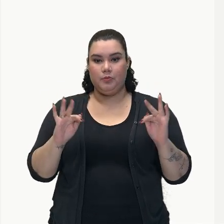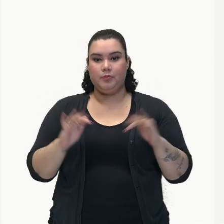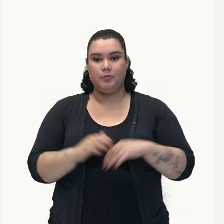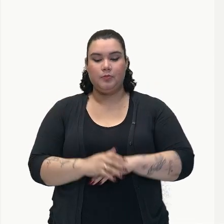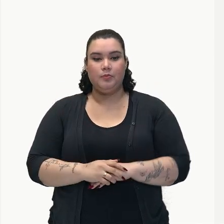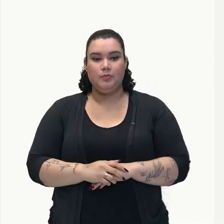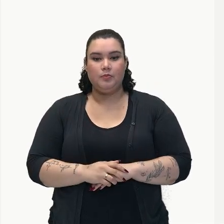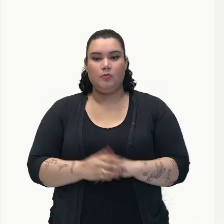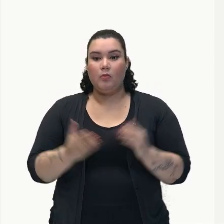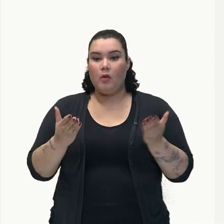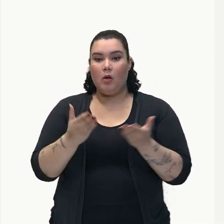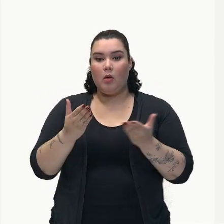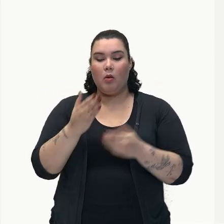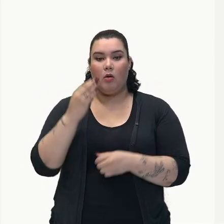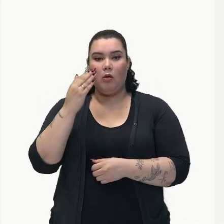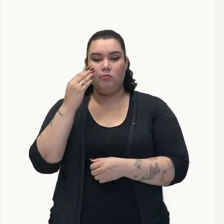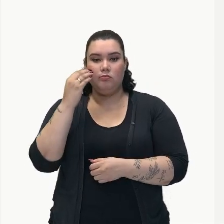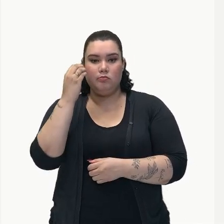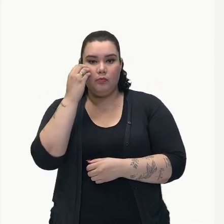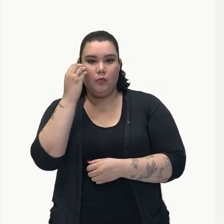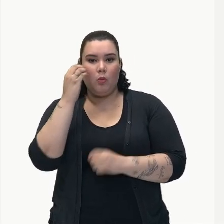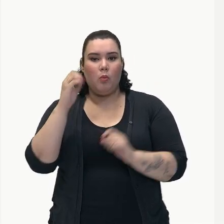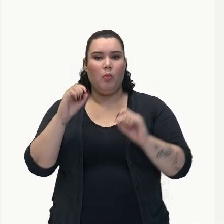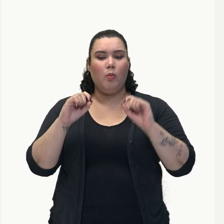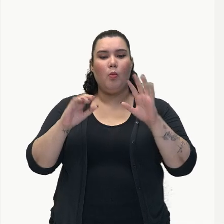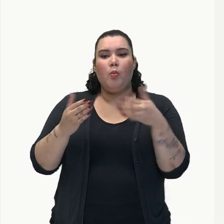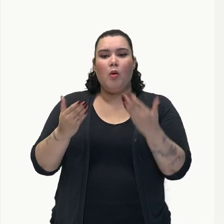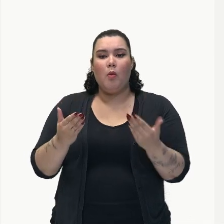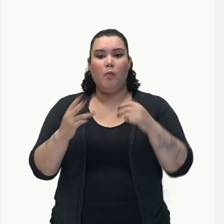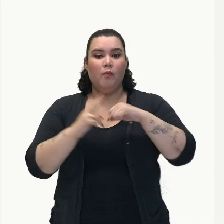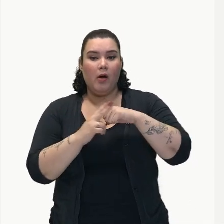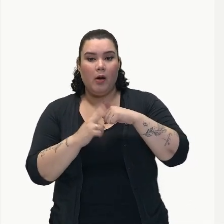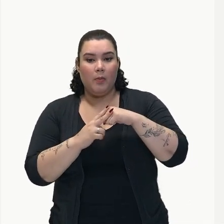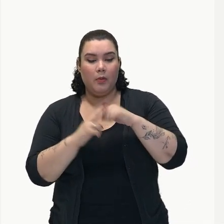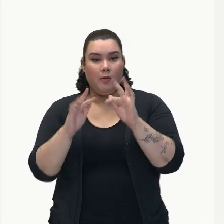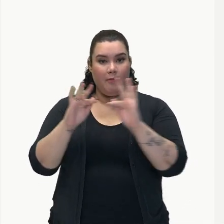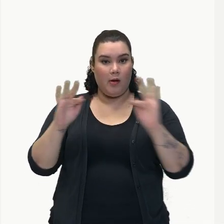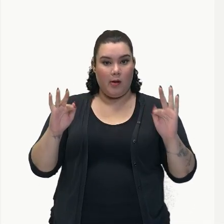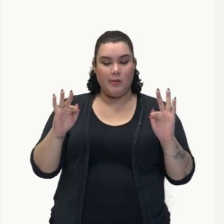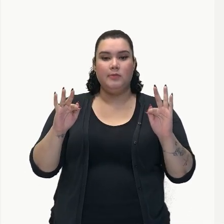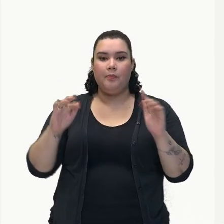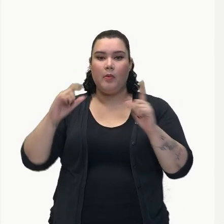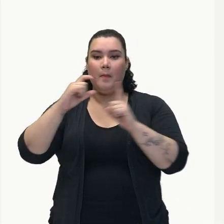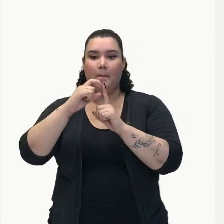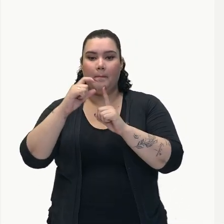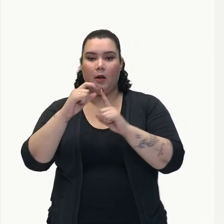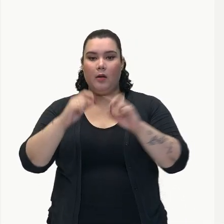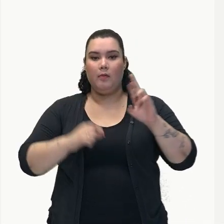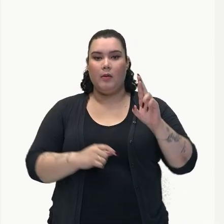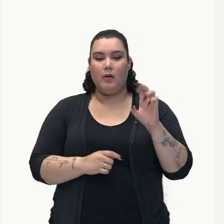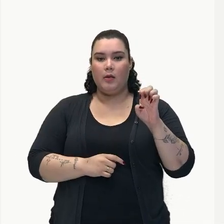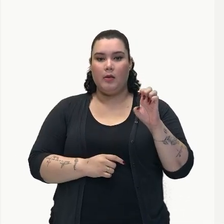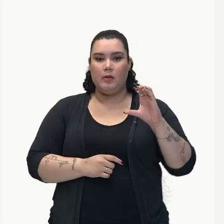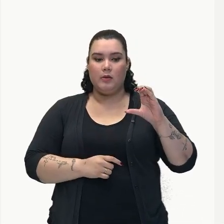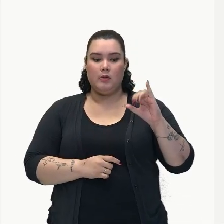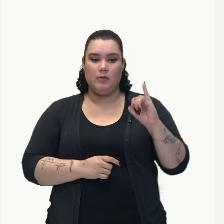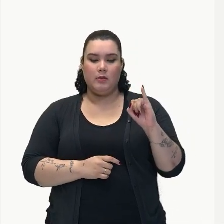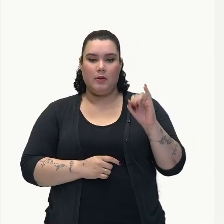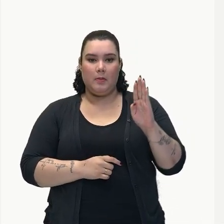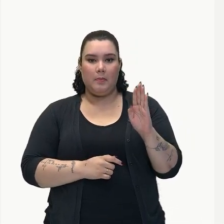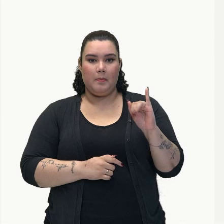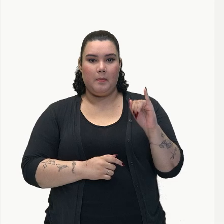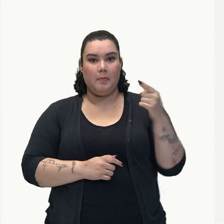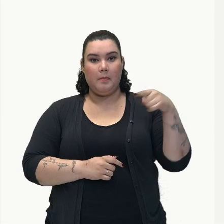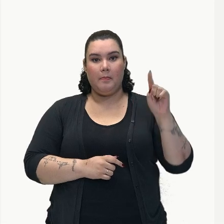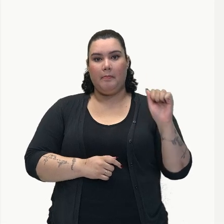Vamos observar o verbo. Receber, ele aparece aqui como